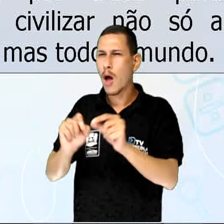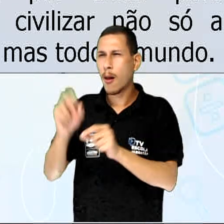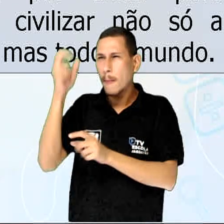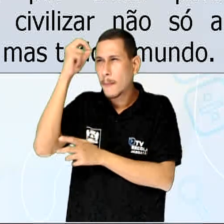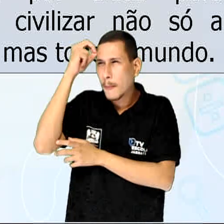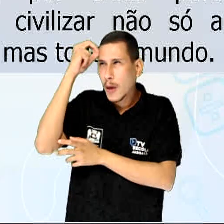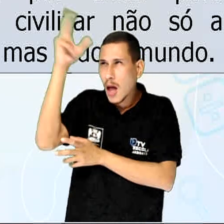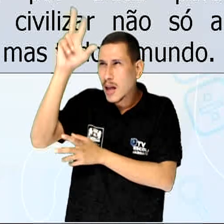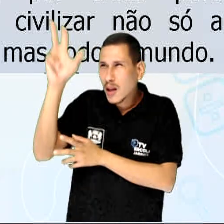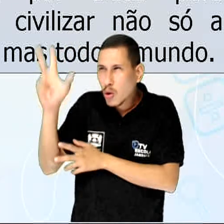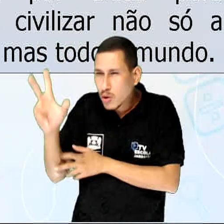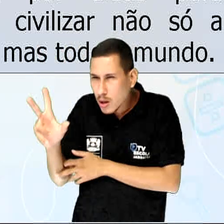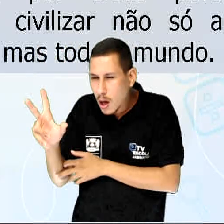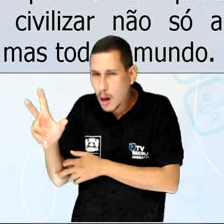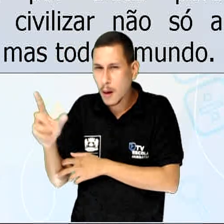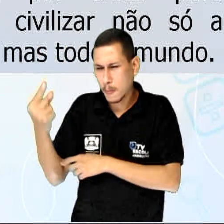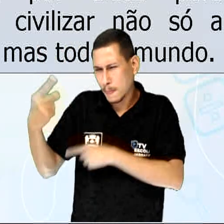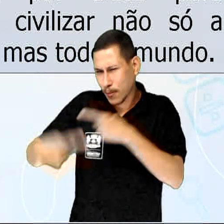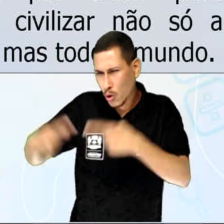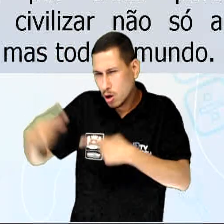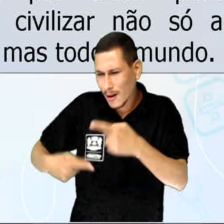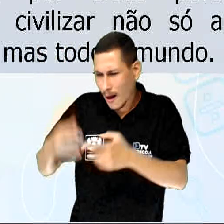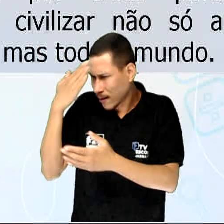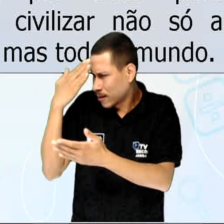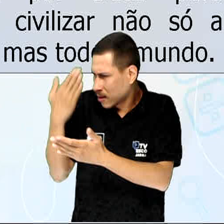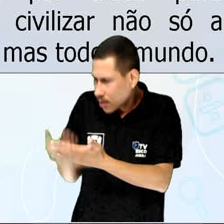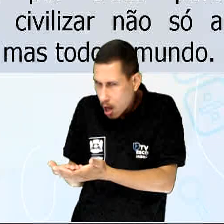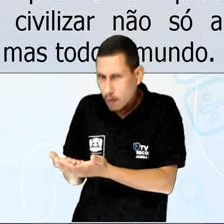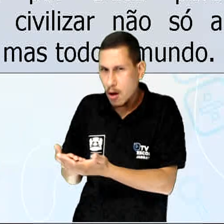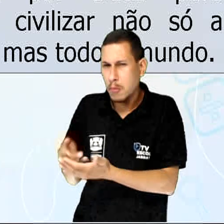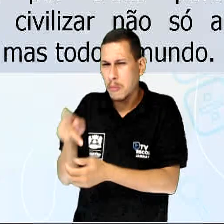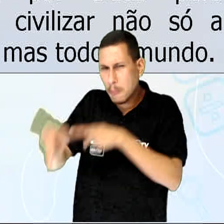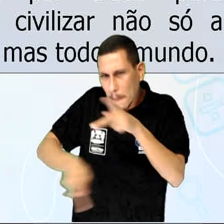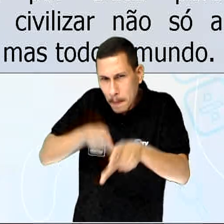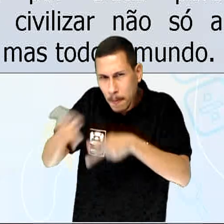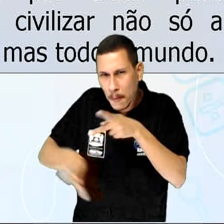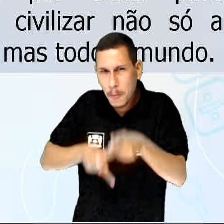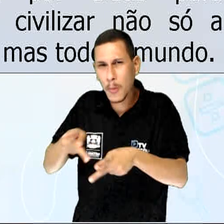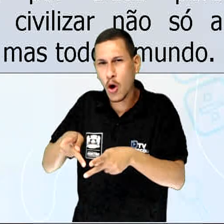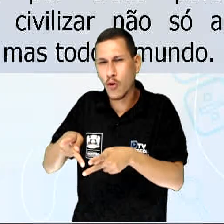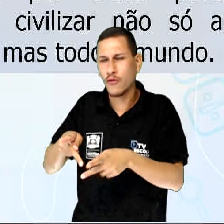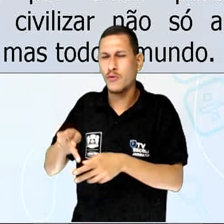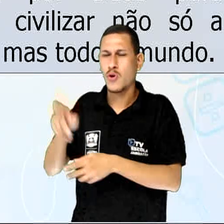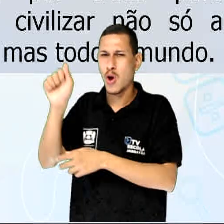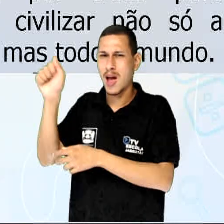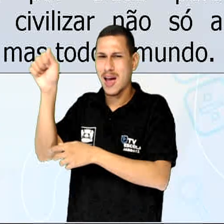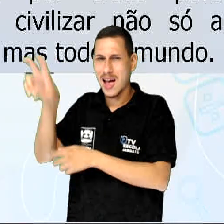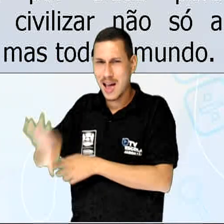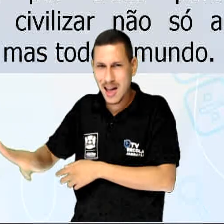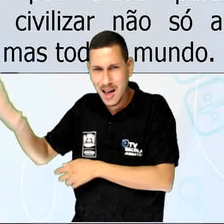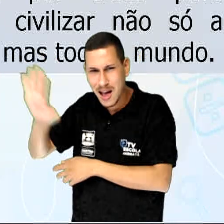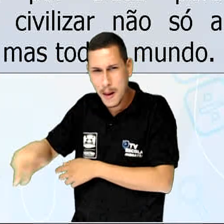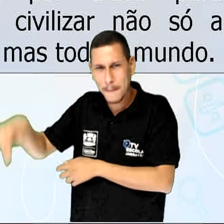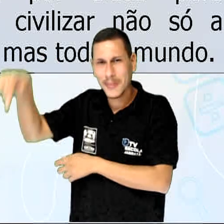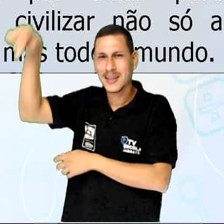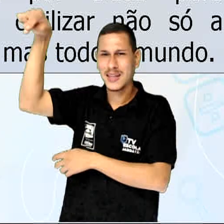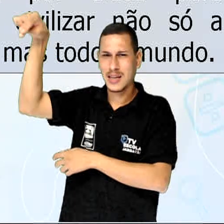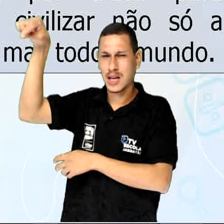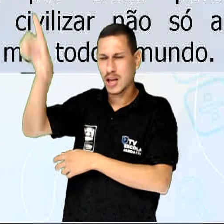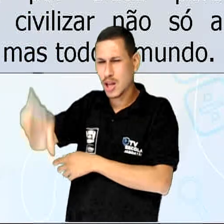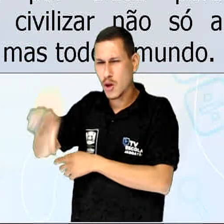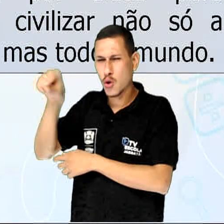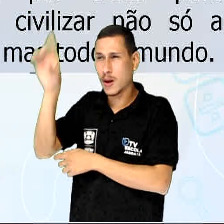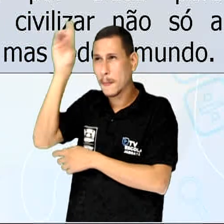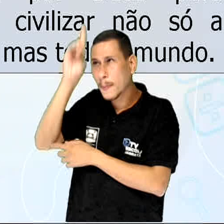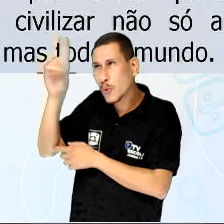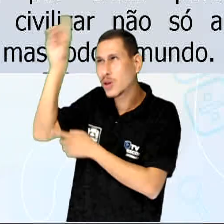século XIX que acreditava que o povo norte-americano havia sido escolhido por Deus para liderar e civilizar não só a